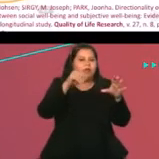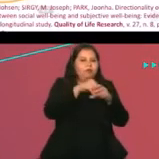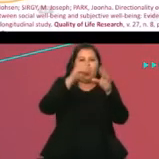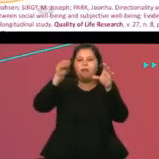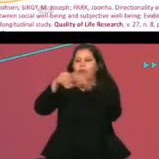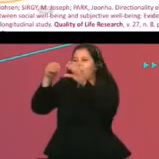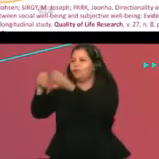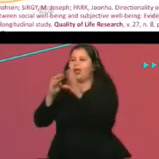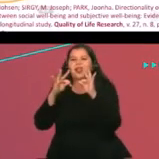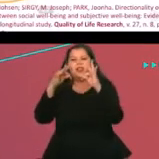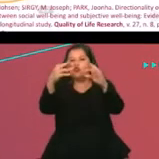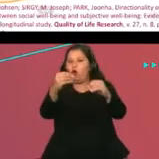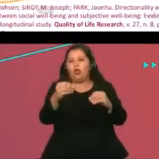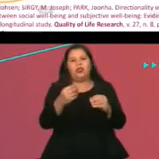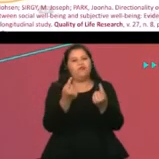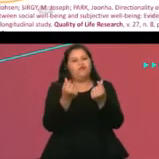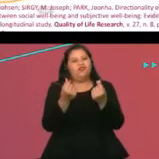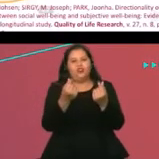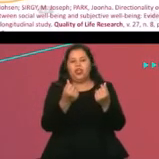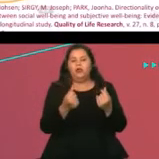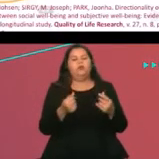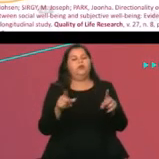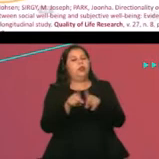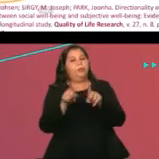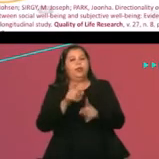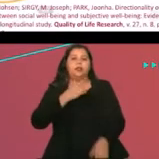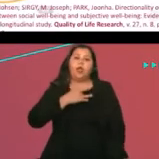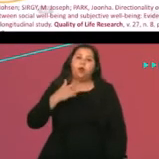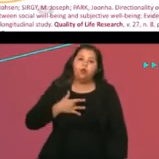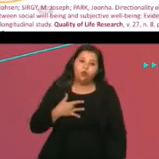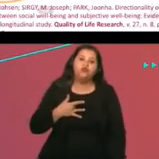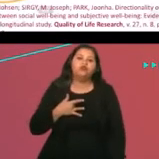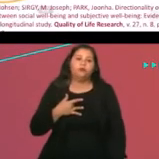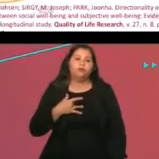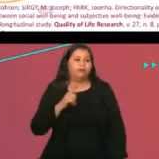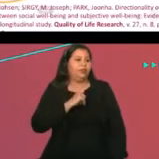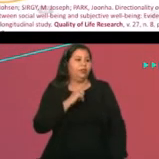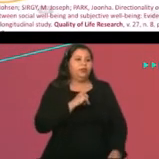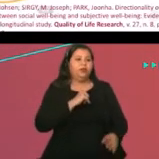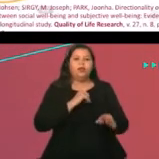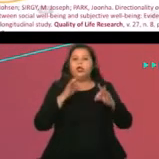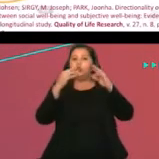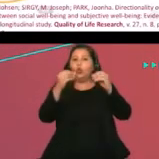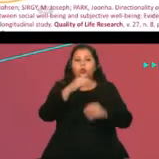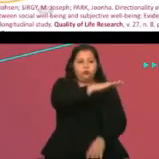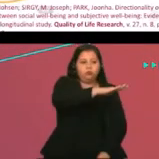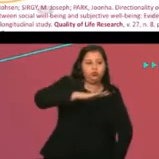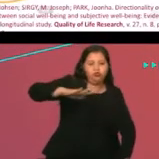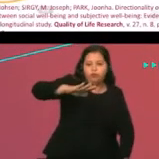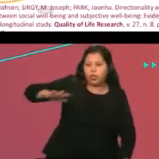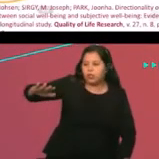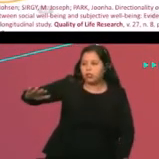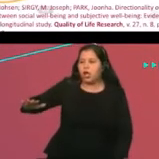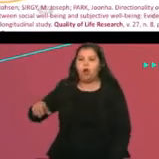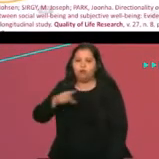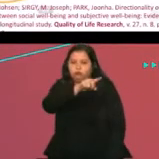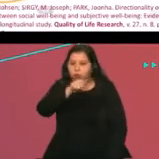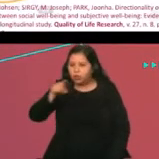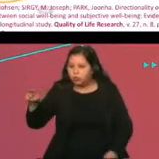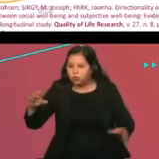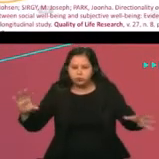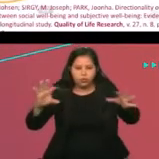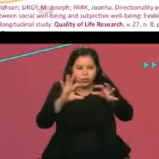exceção não é a dimensão da saúde tem todas as dimensões que vão interagir